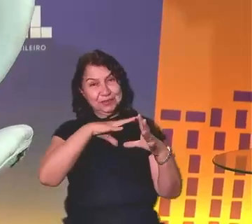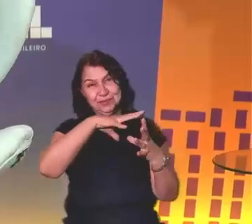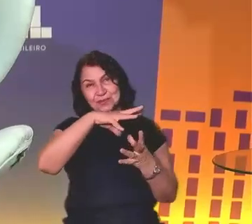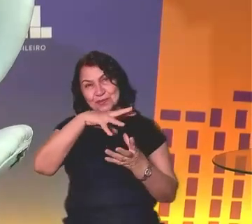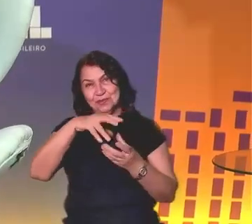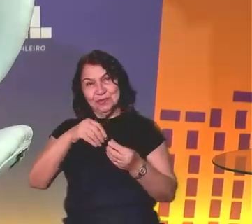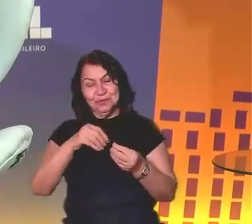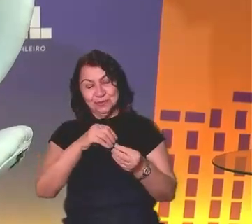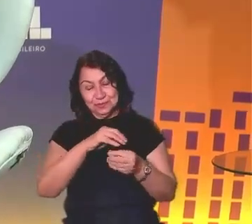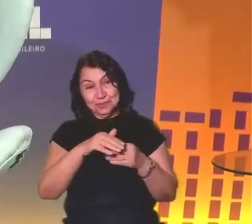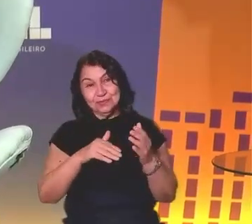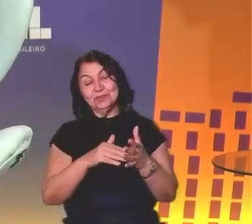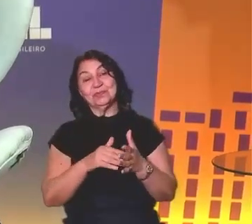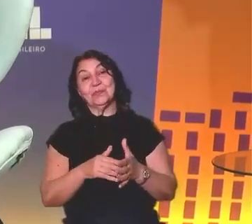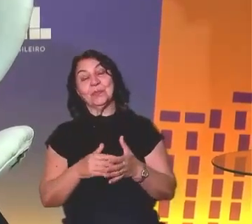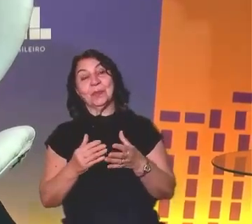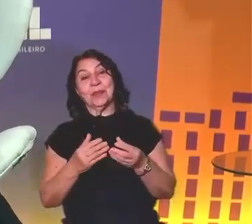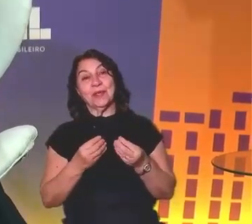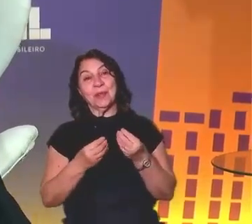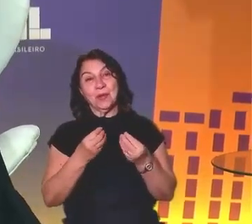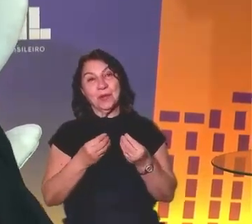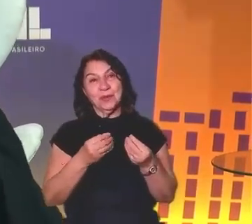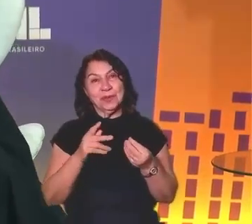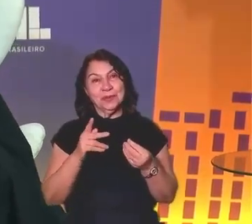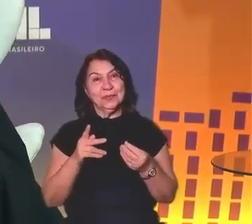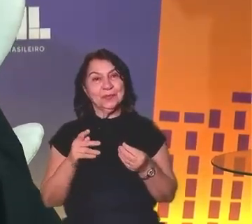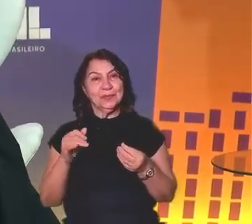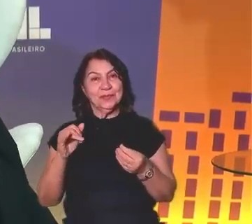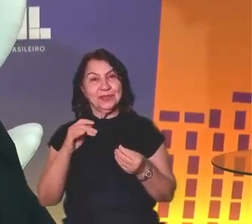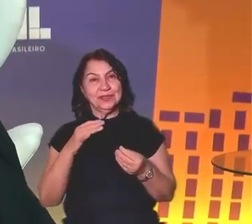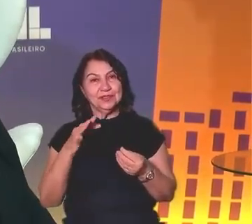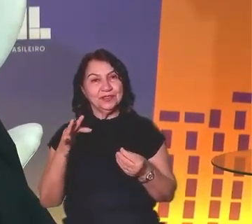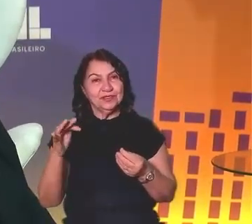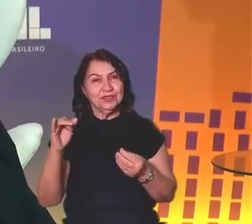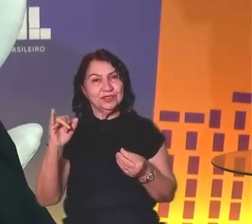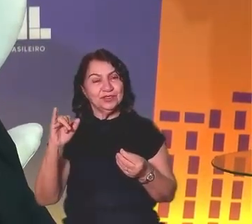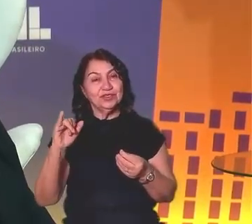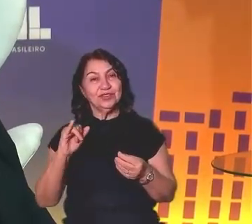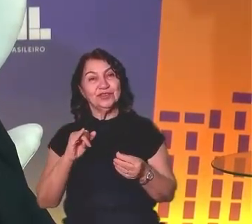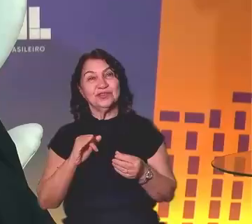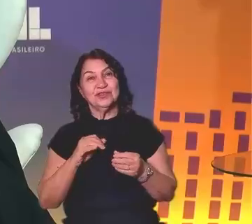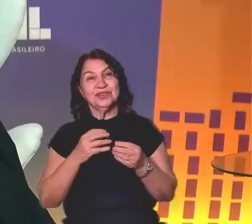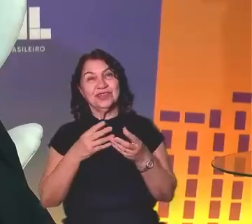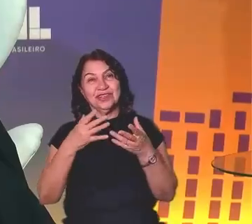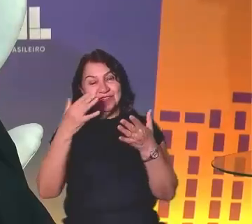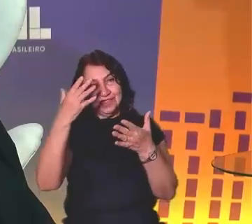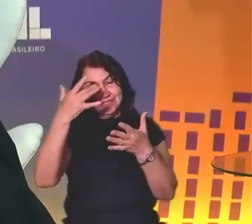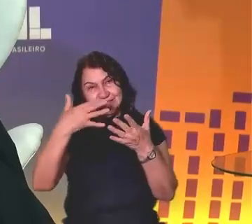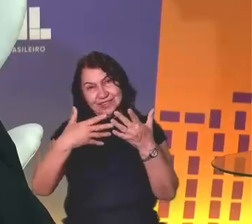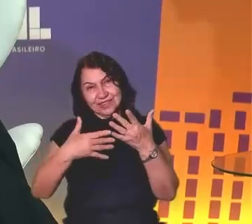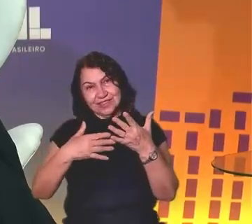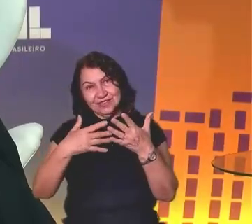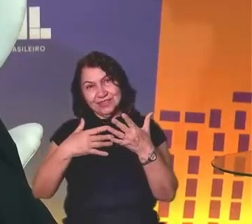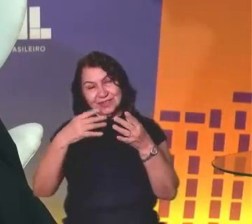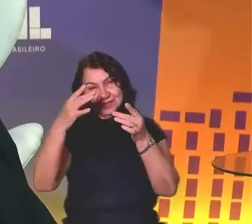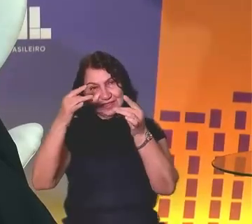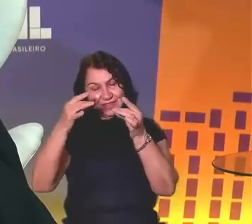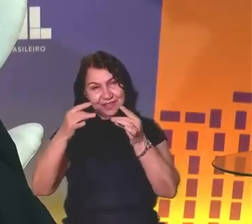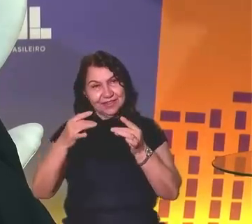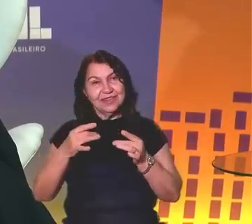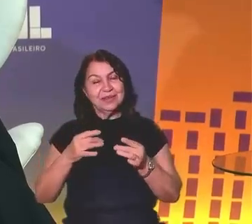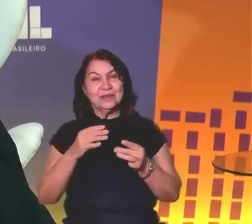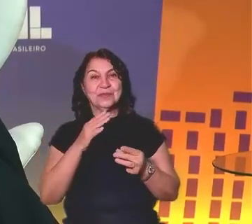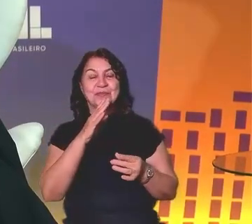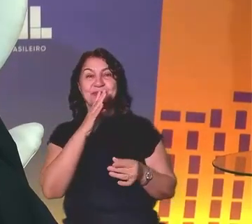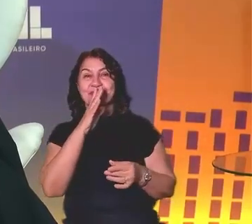Pete veio aqui e destrinchou isso de várias formas. Então, eu acho que, se fosse para eu escolheria aquele silêncio, porque é